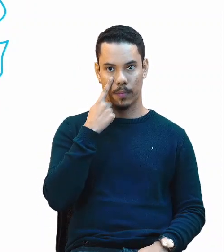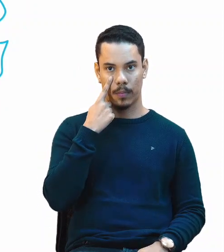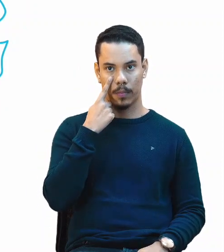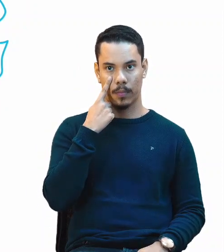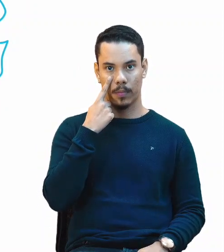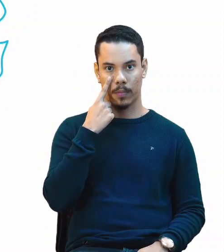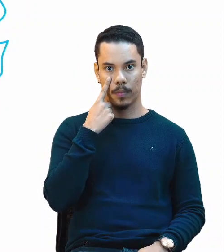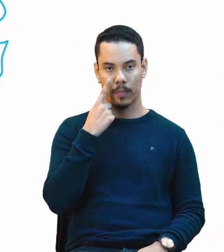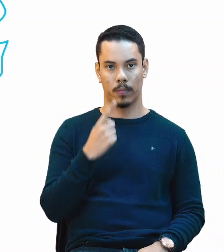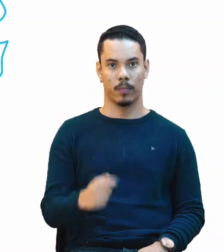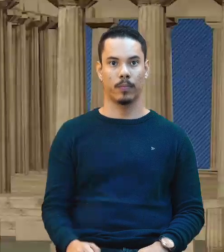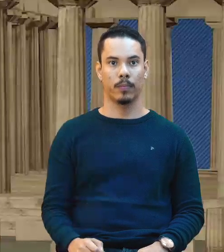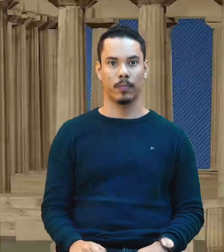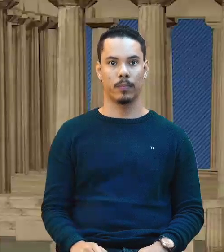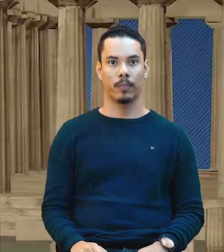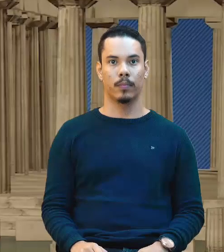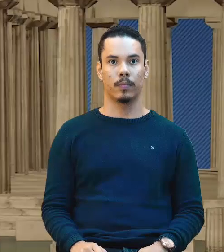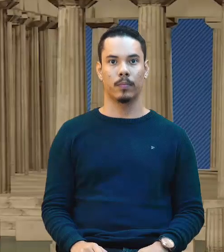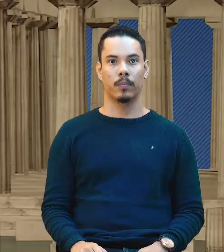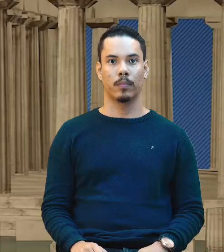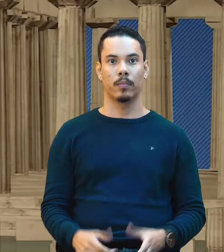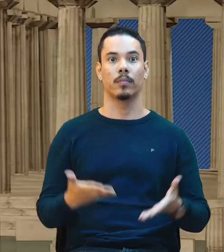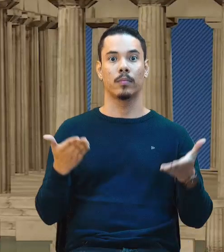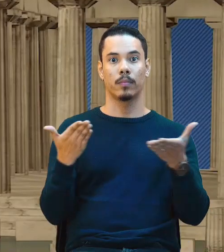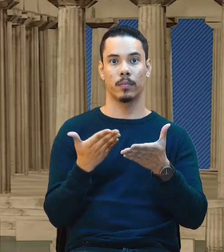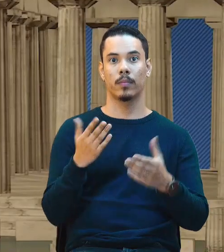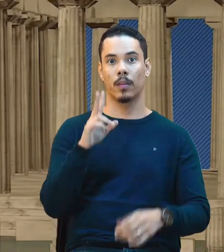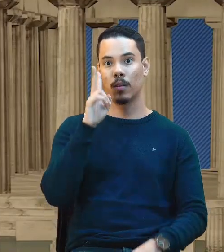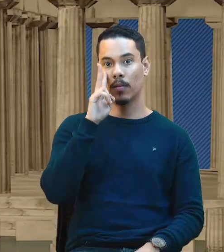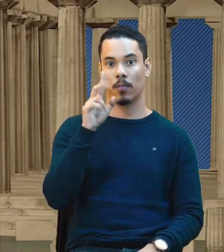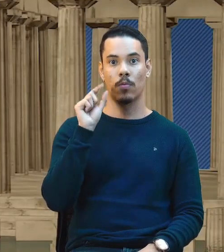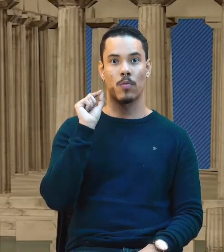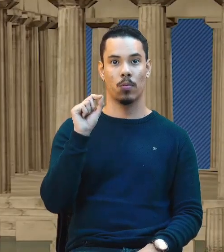lá. Agora, veja bem, ó.